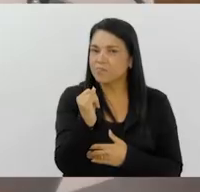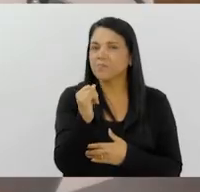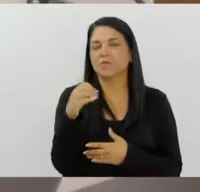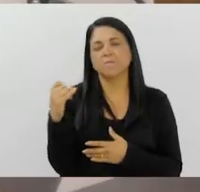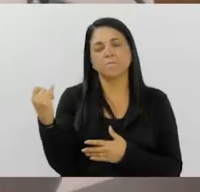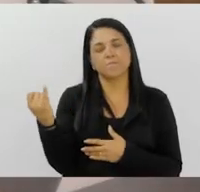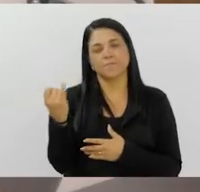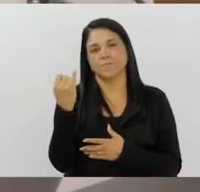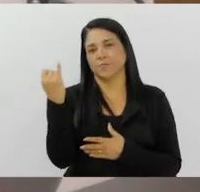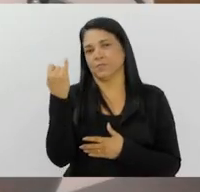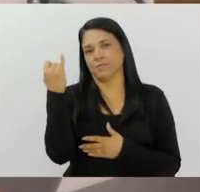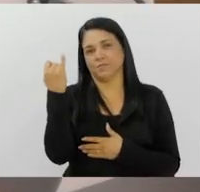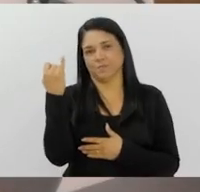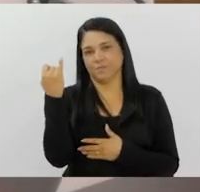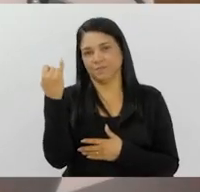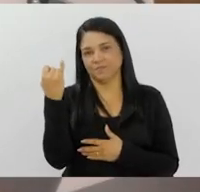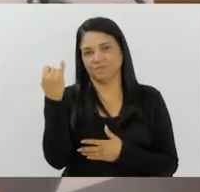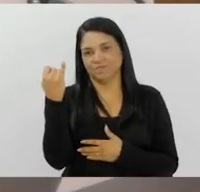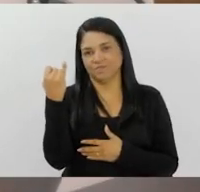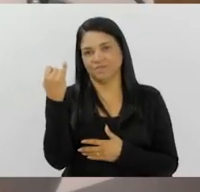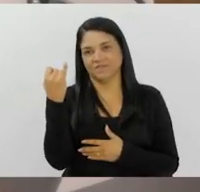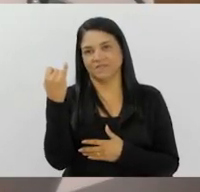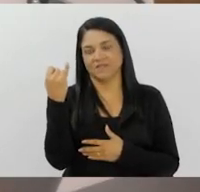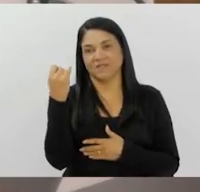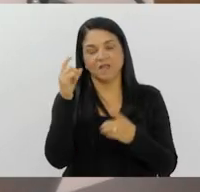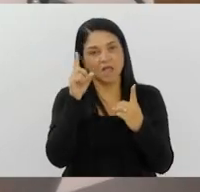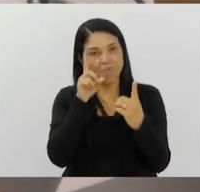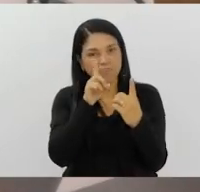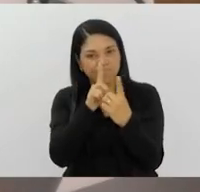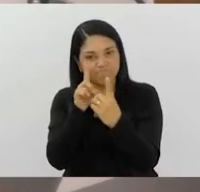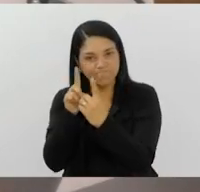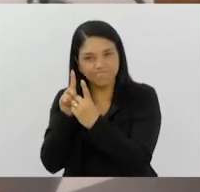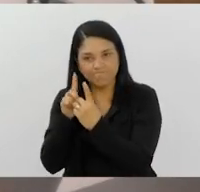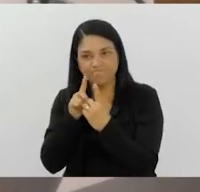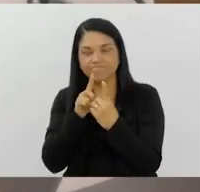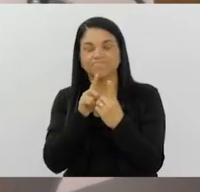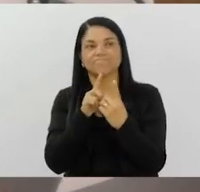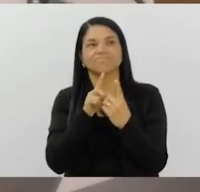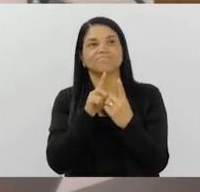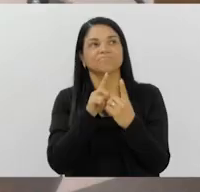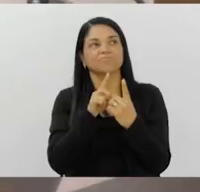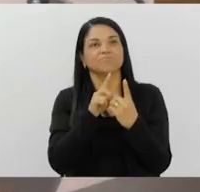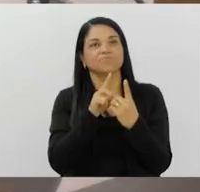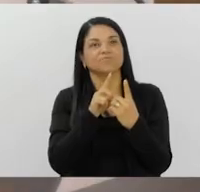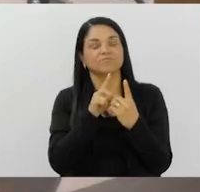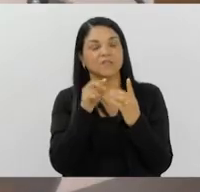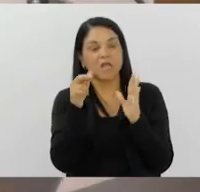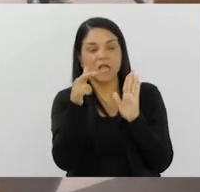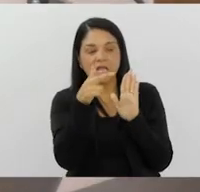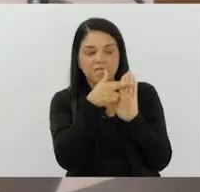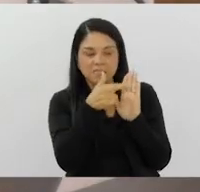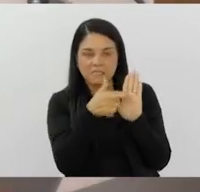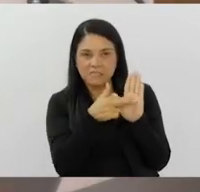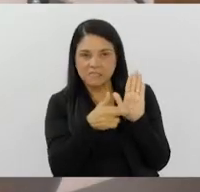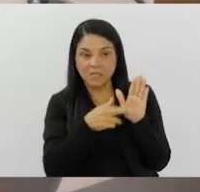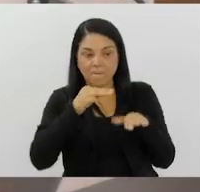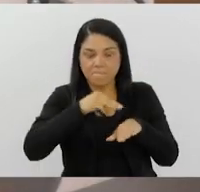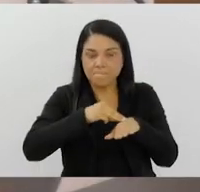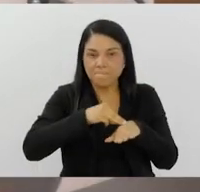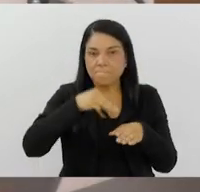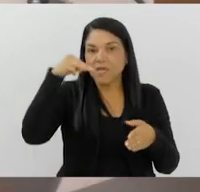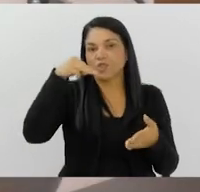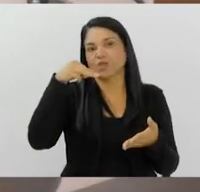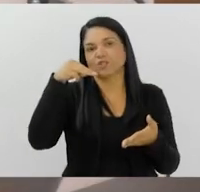importante eh a abordar ou trazer talvez alguns elementos sobre a metodologia de avaliação de